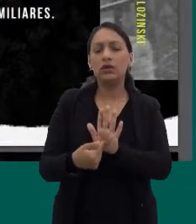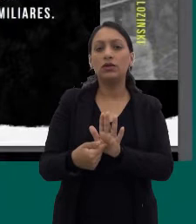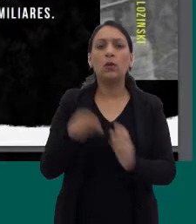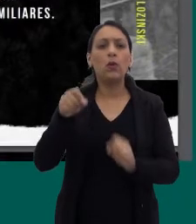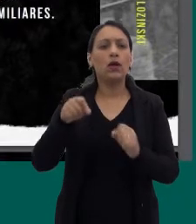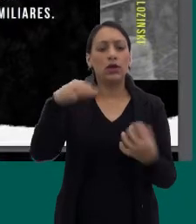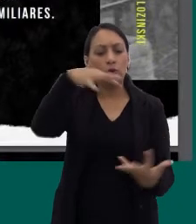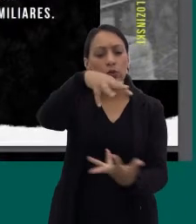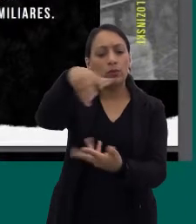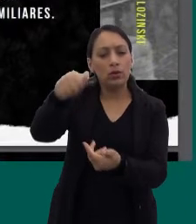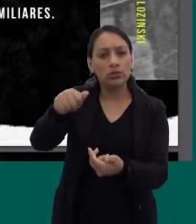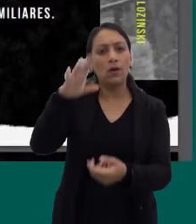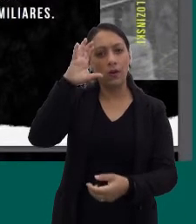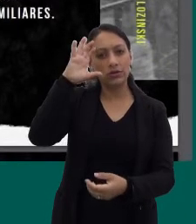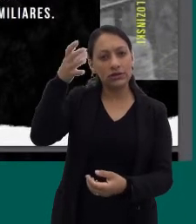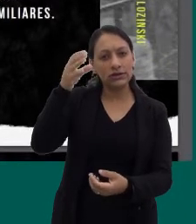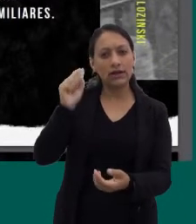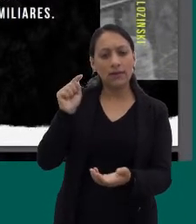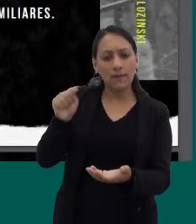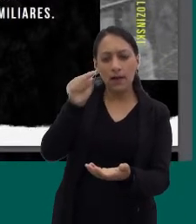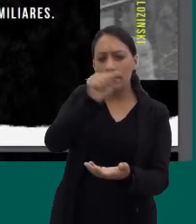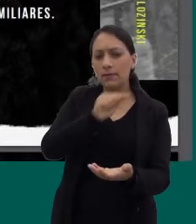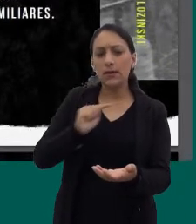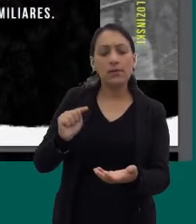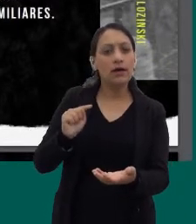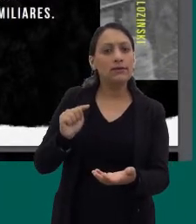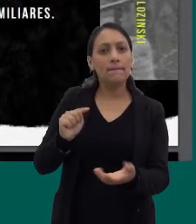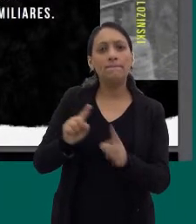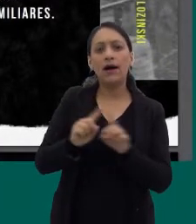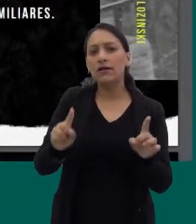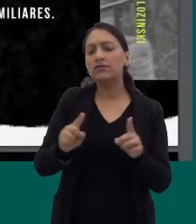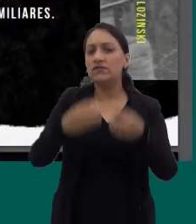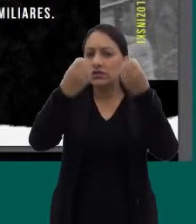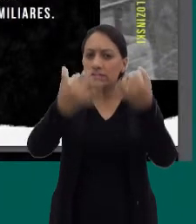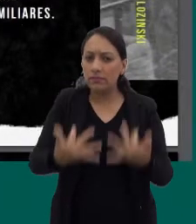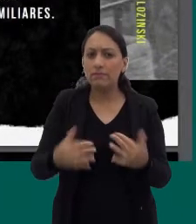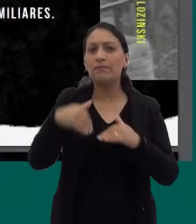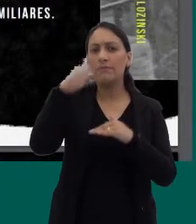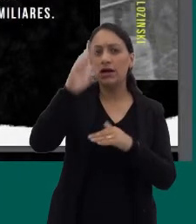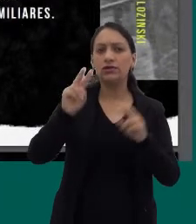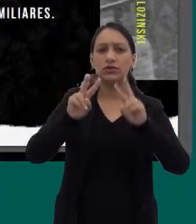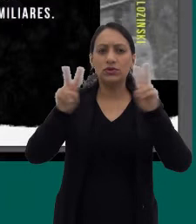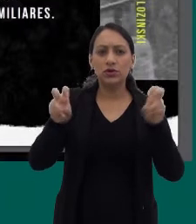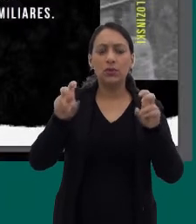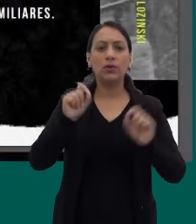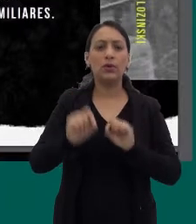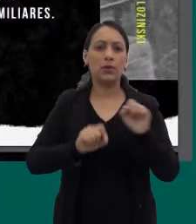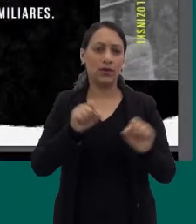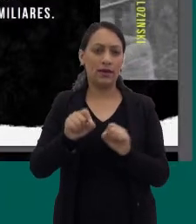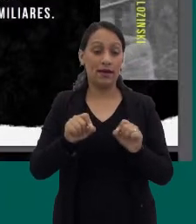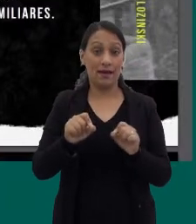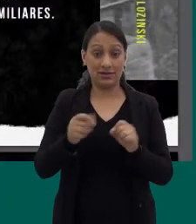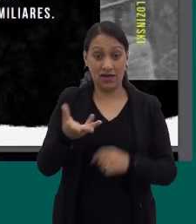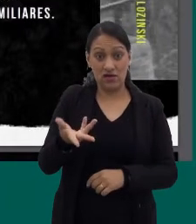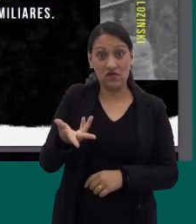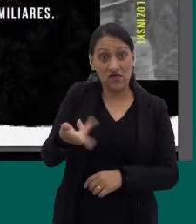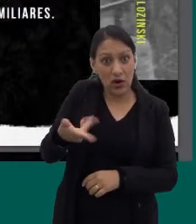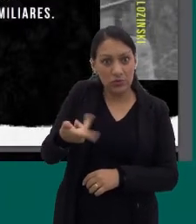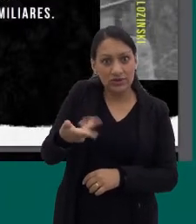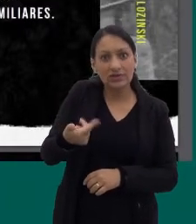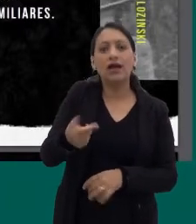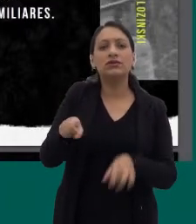mundo numa velocidade sem precedentes, né? A gente vai falar um pouquinho mais sobre essa era da pressa, sobre essa velocidade